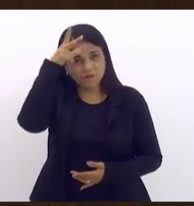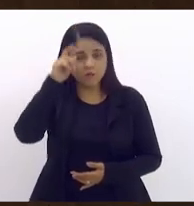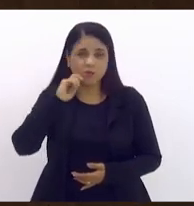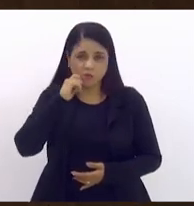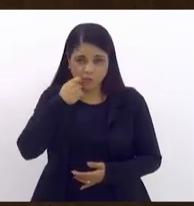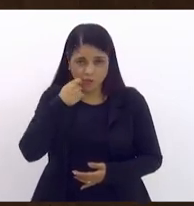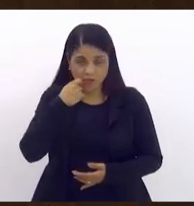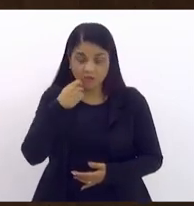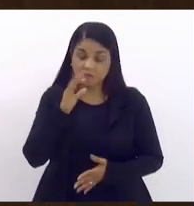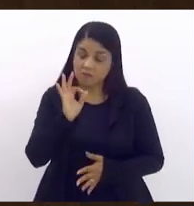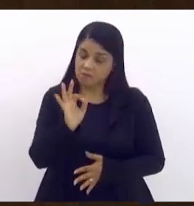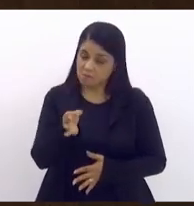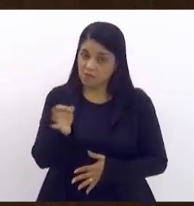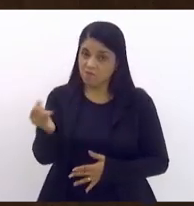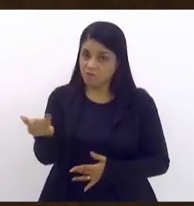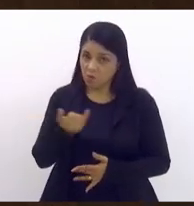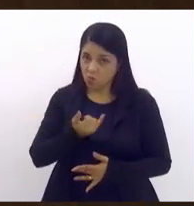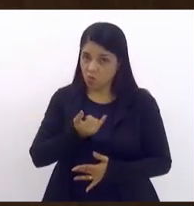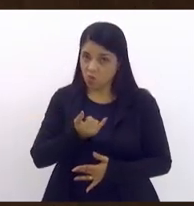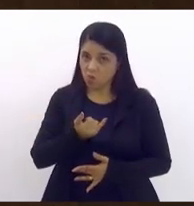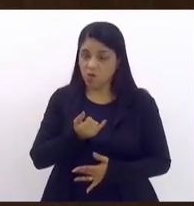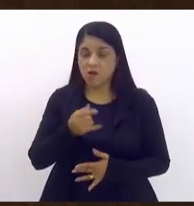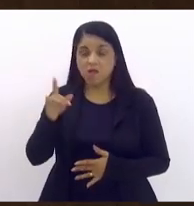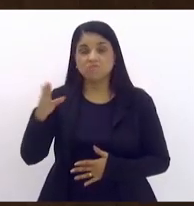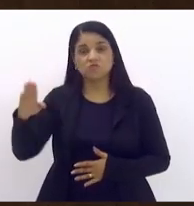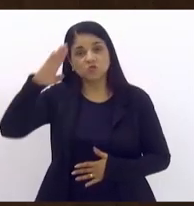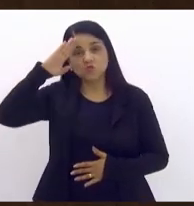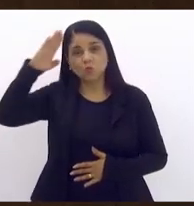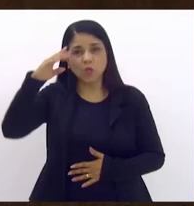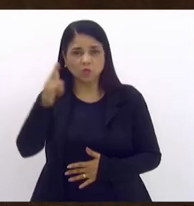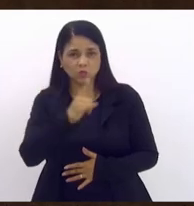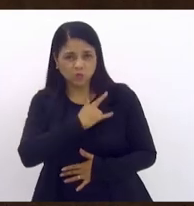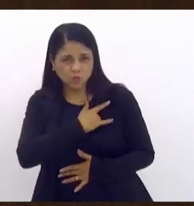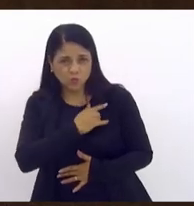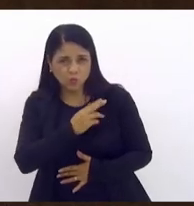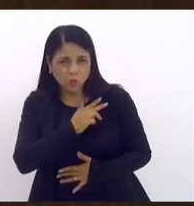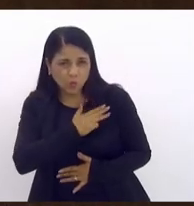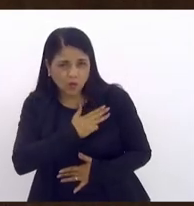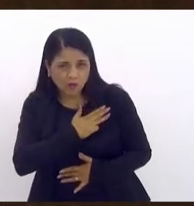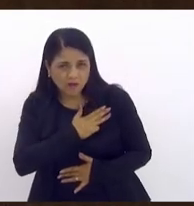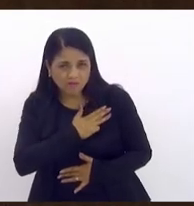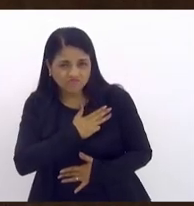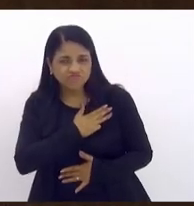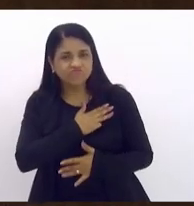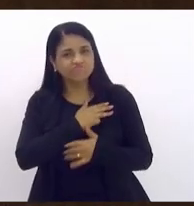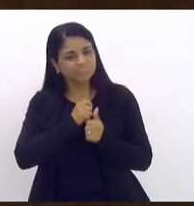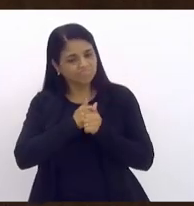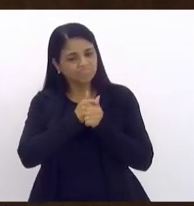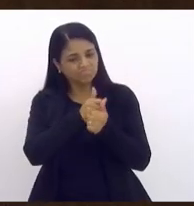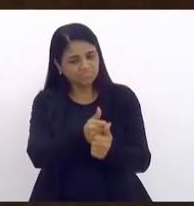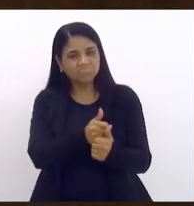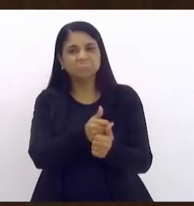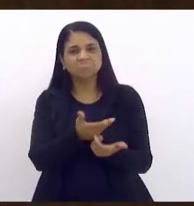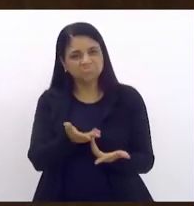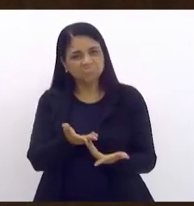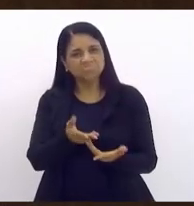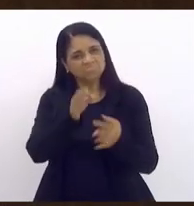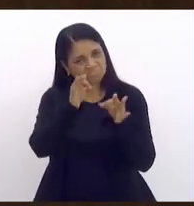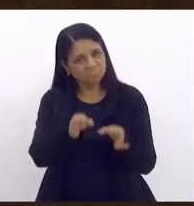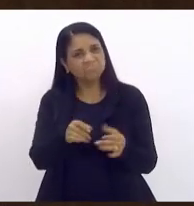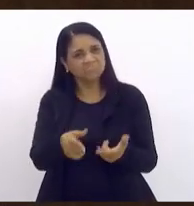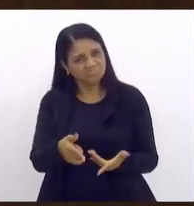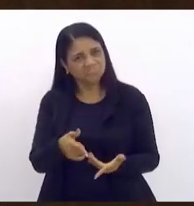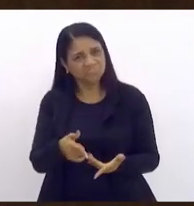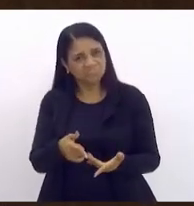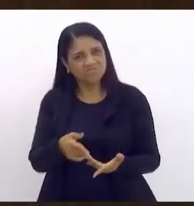já como ele mesmo disse, ele é soldado do Lula, mas ele está seguindo a cartilha direitinho. E, assim, eu estou vendo